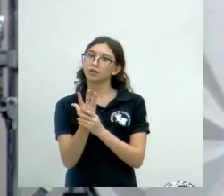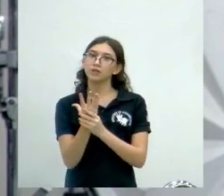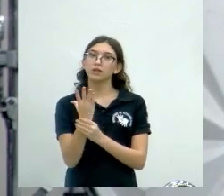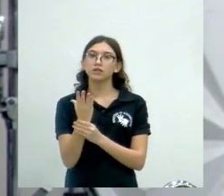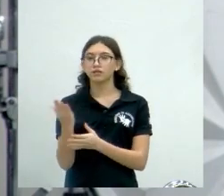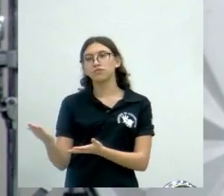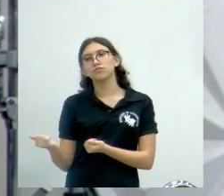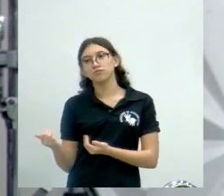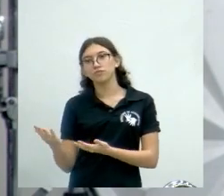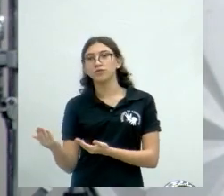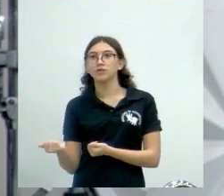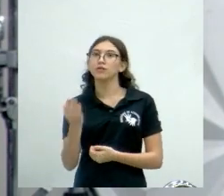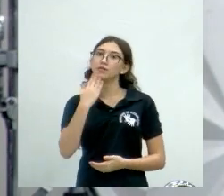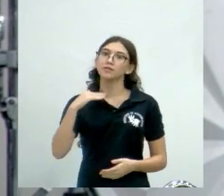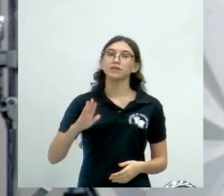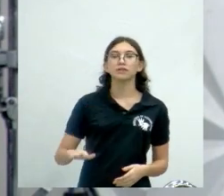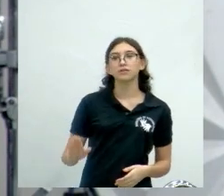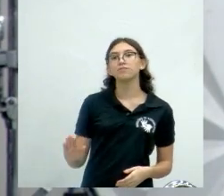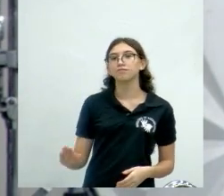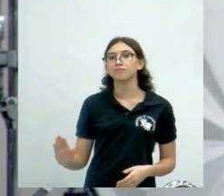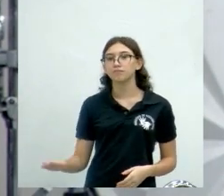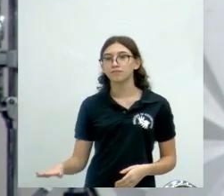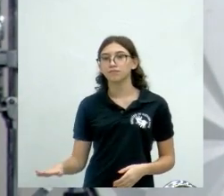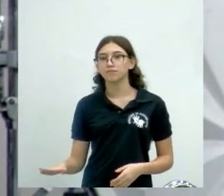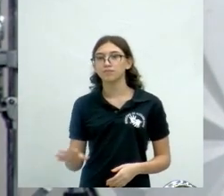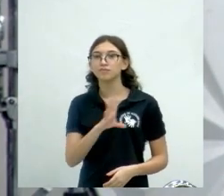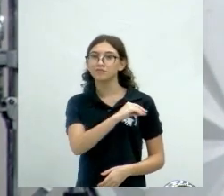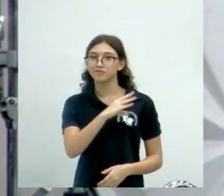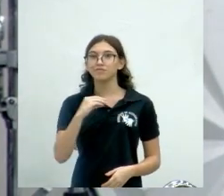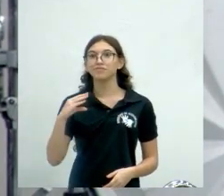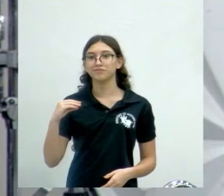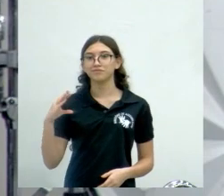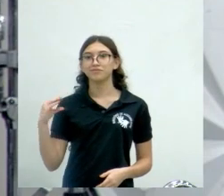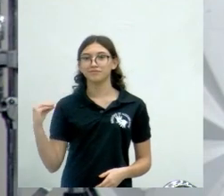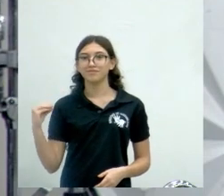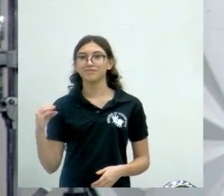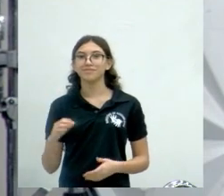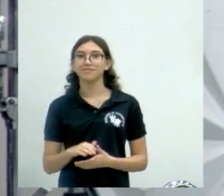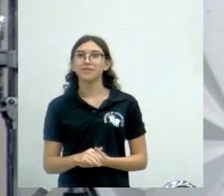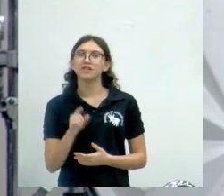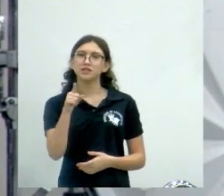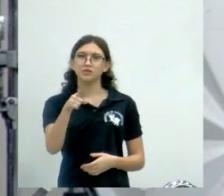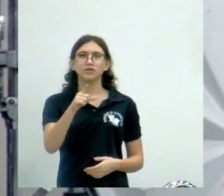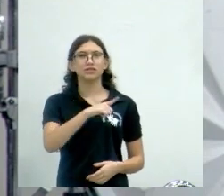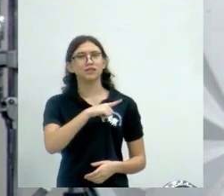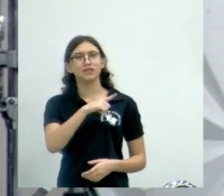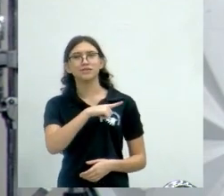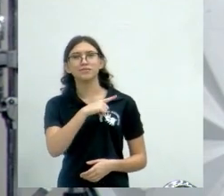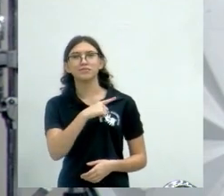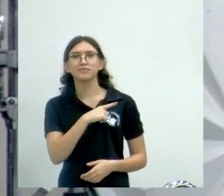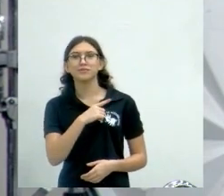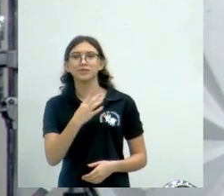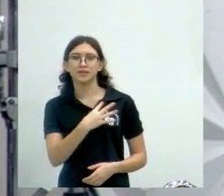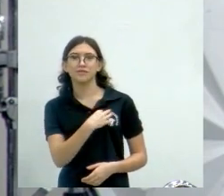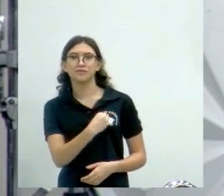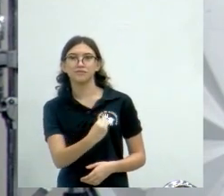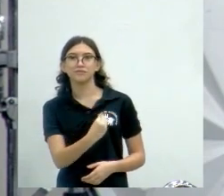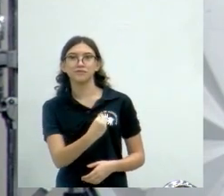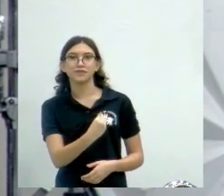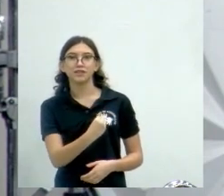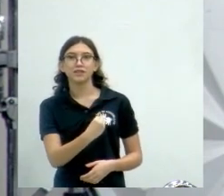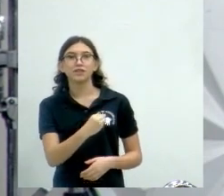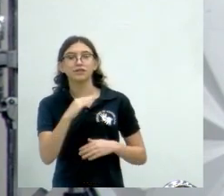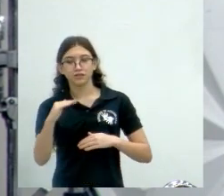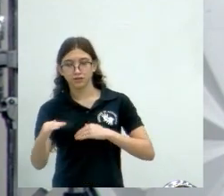mãe de adolescente, né, Ana? E se você tem filhos que estão ainda na fase da instrução, você